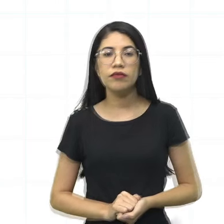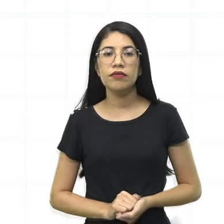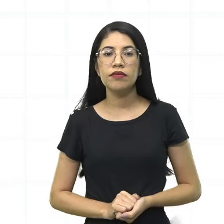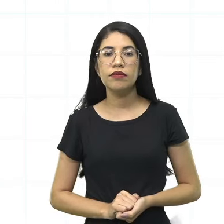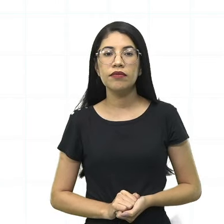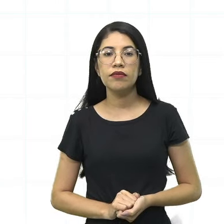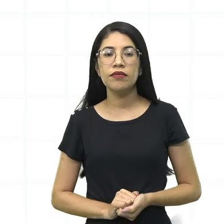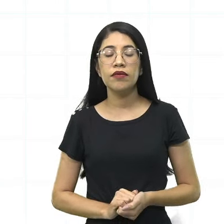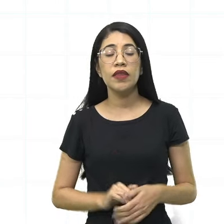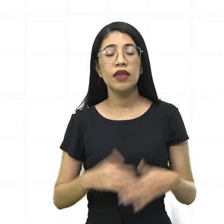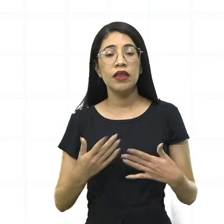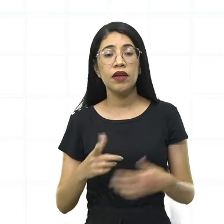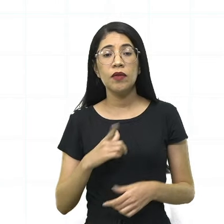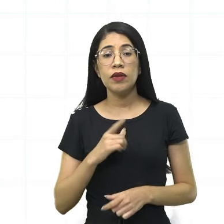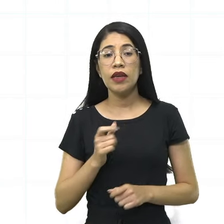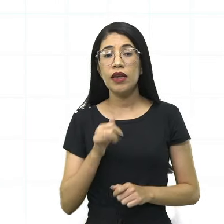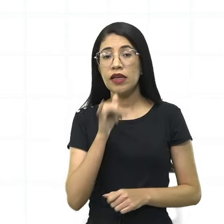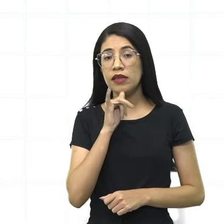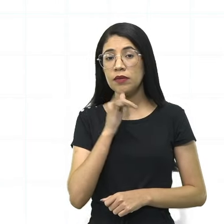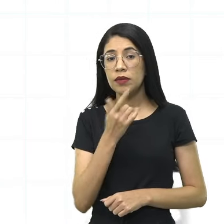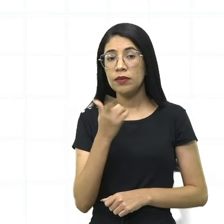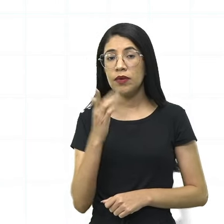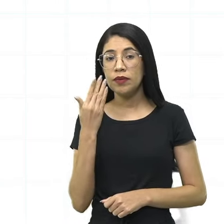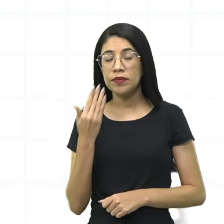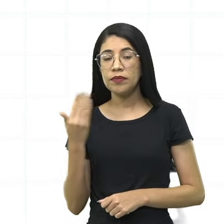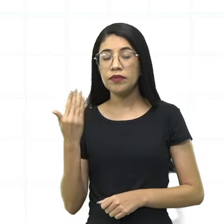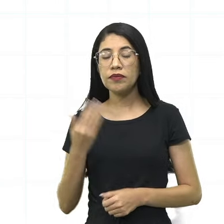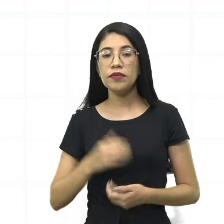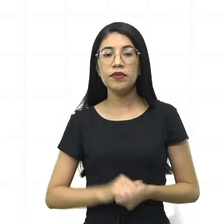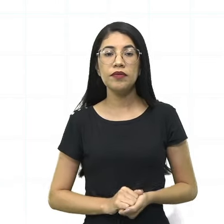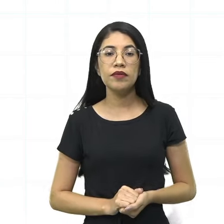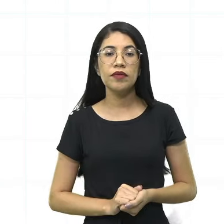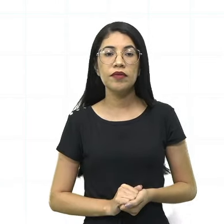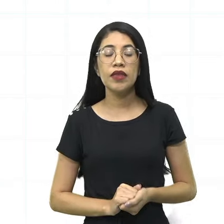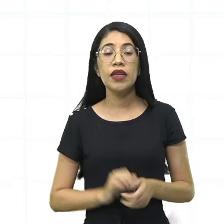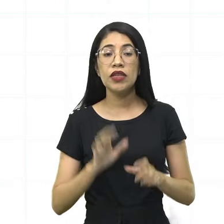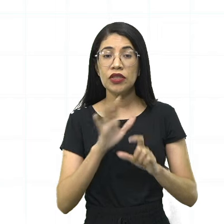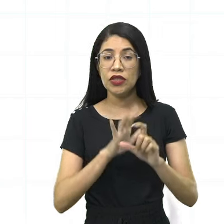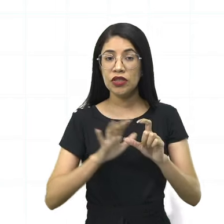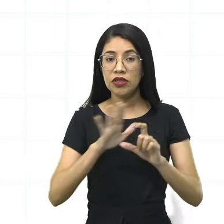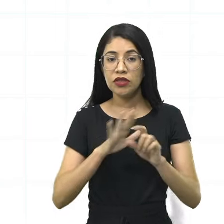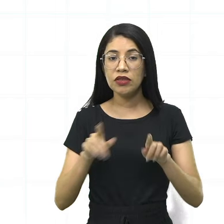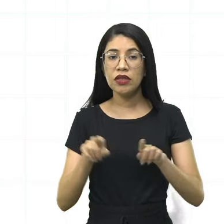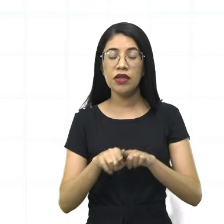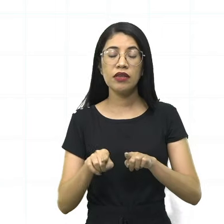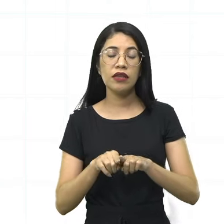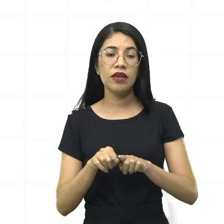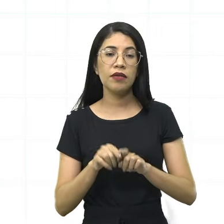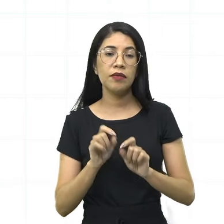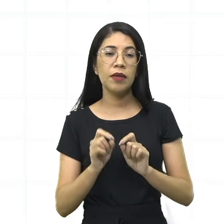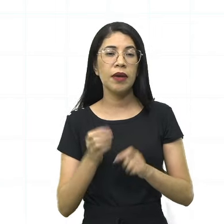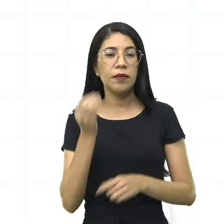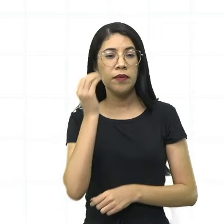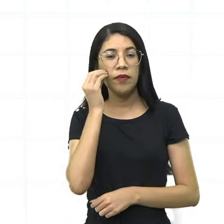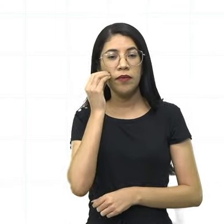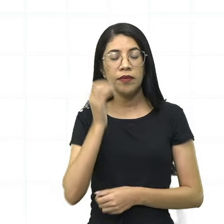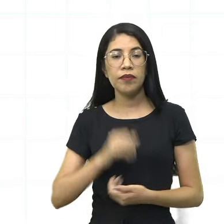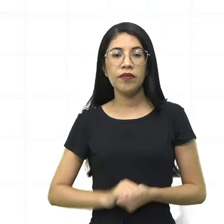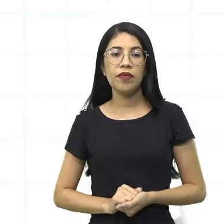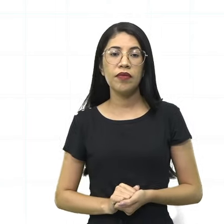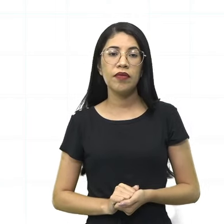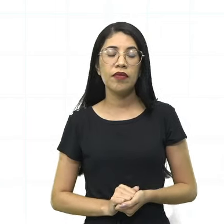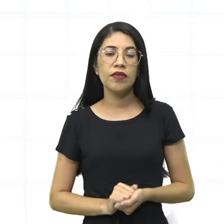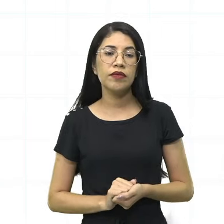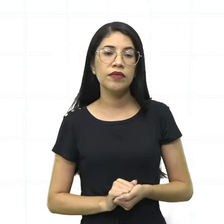Muito bem, nós temos então aí outro exemplo, né? Um exemplo, na verdade, de charge pra gente observar. Eu vou ler aqui